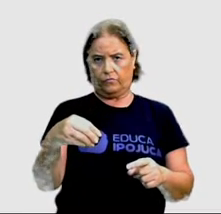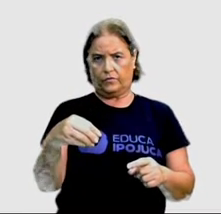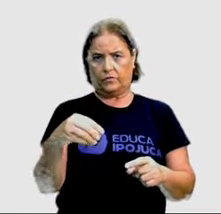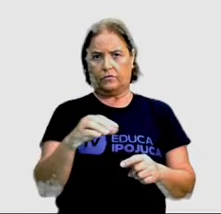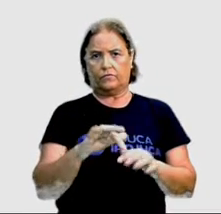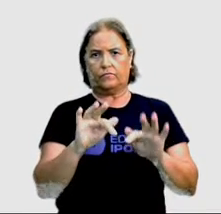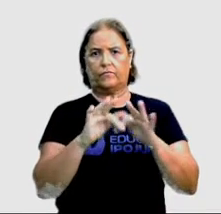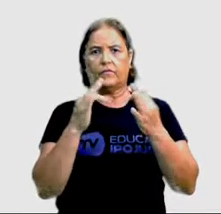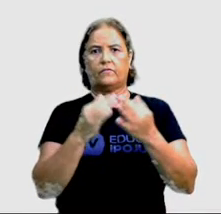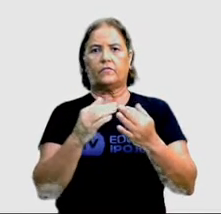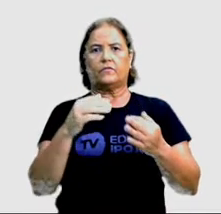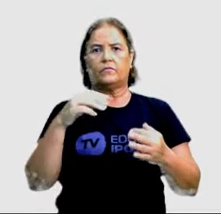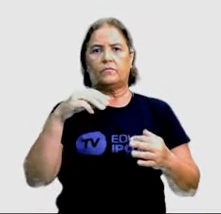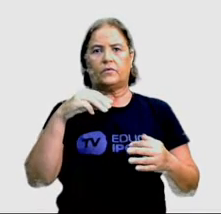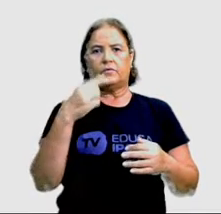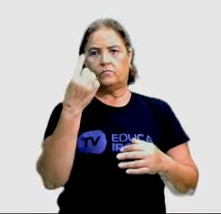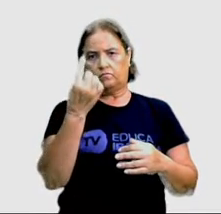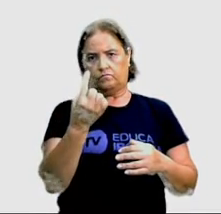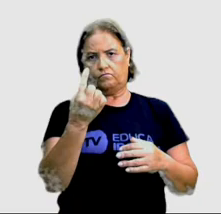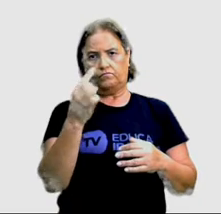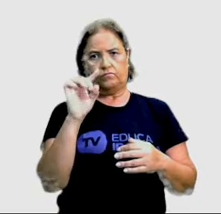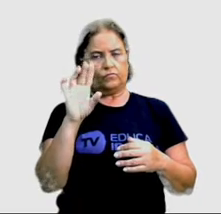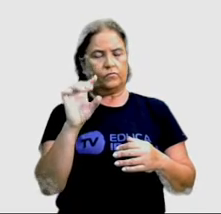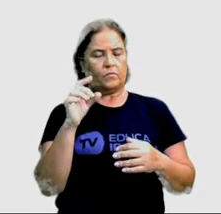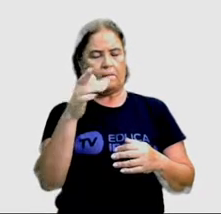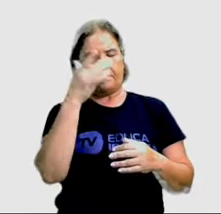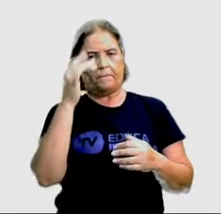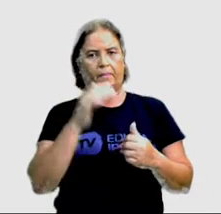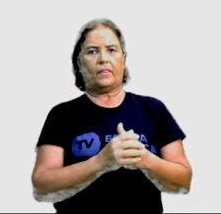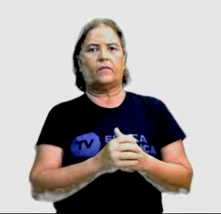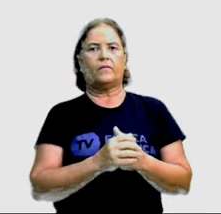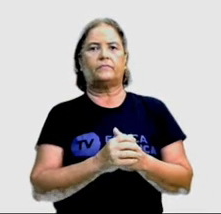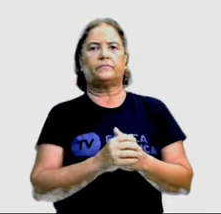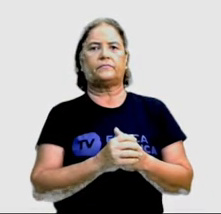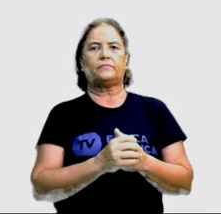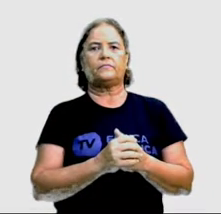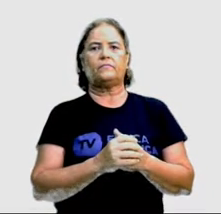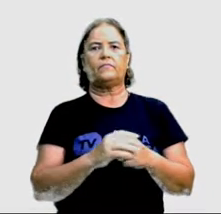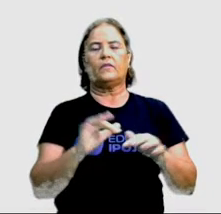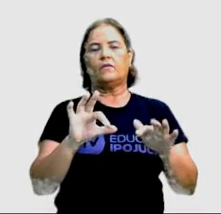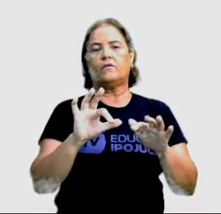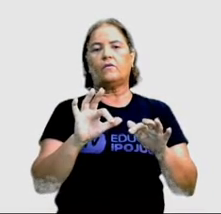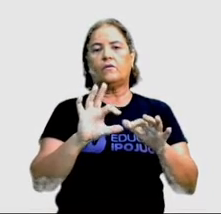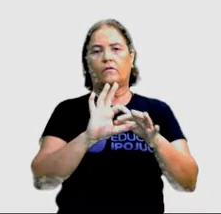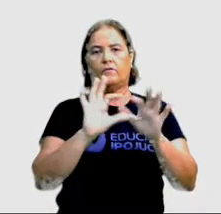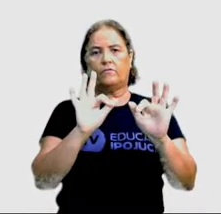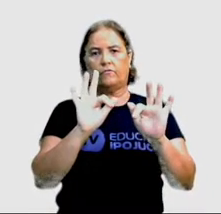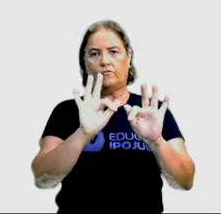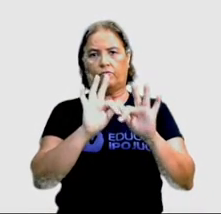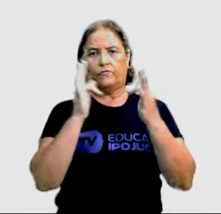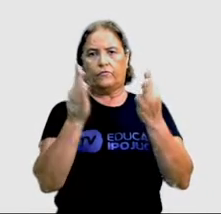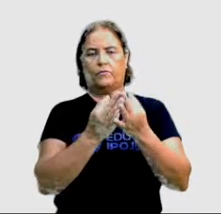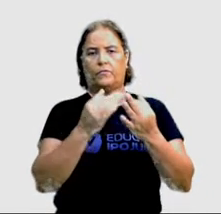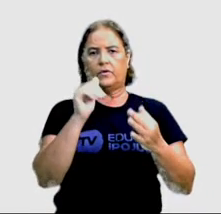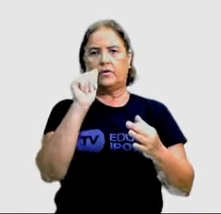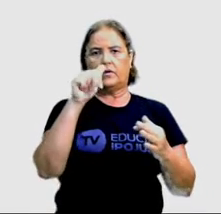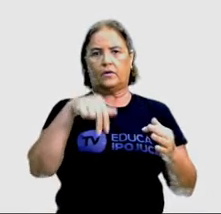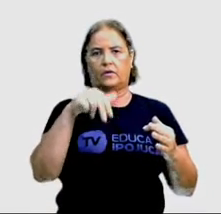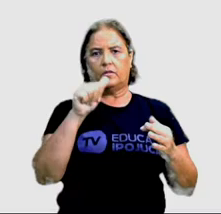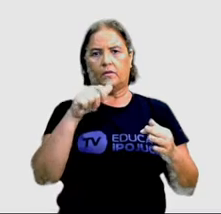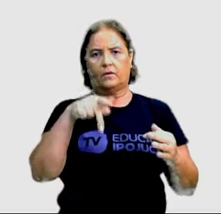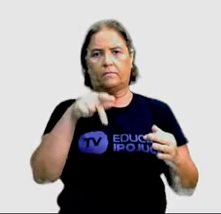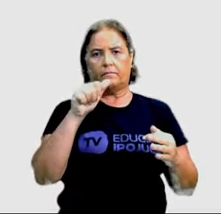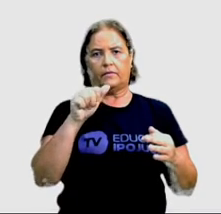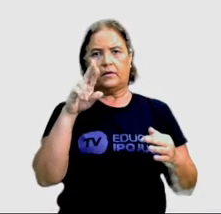monoparental, que é muito comum. A família anaparental. Sem pais,